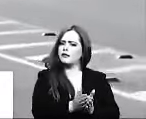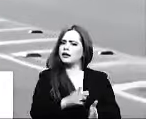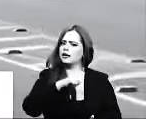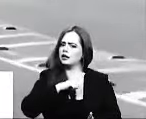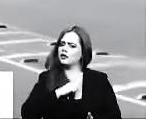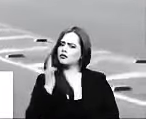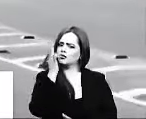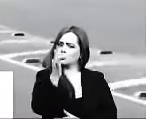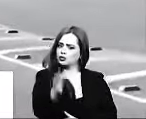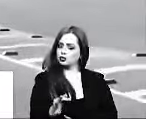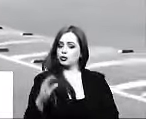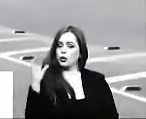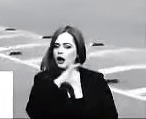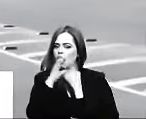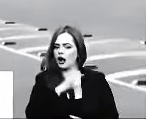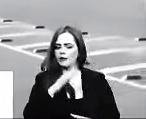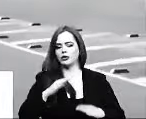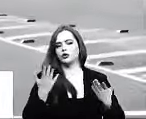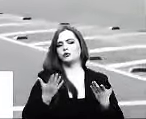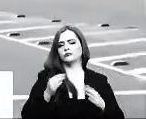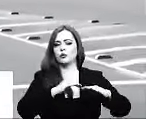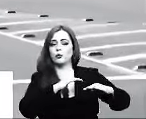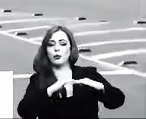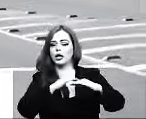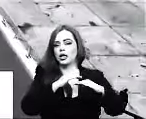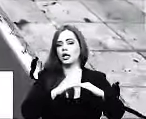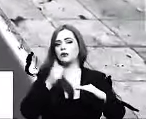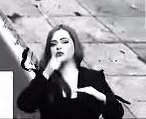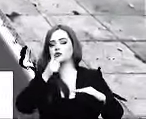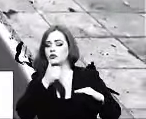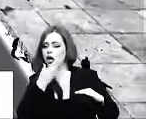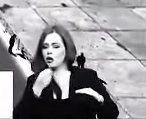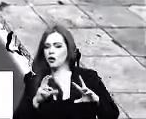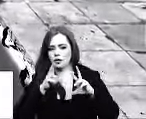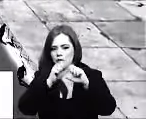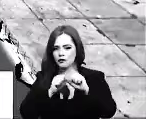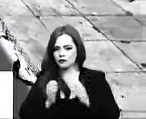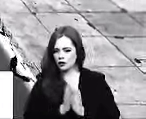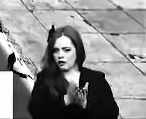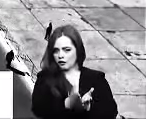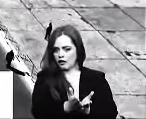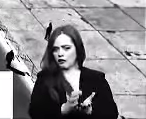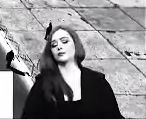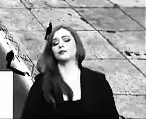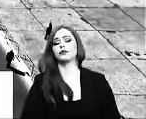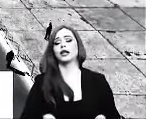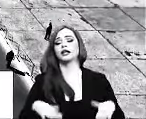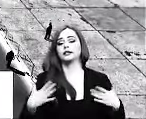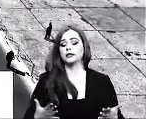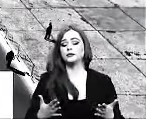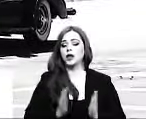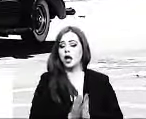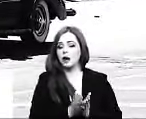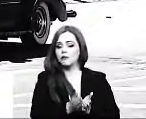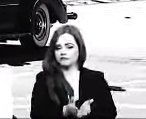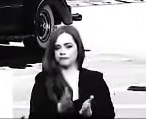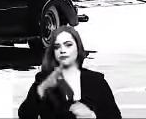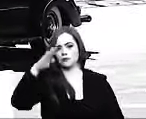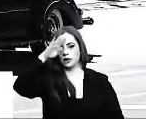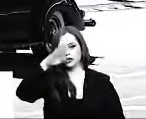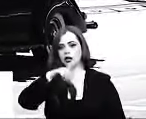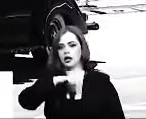vai ter reação. E o Brasil passou o dia ontem tentando colocar pessoas para explicar que a fala do Lula não era bem